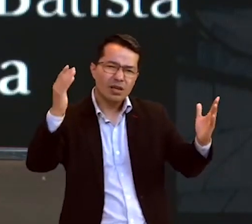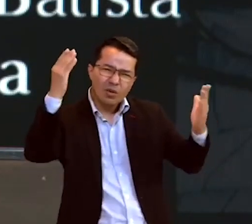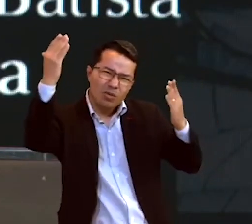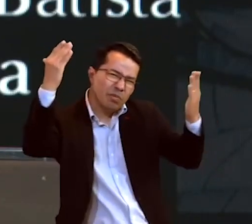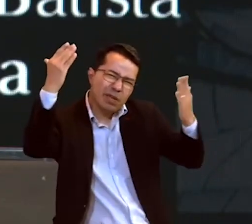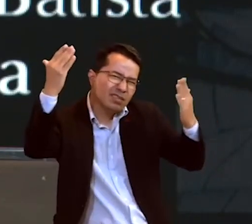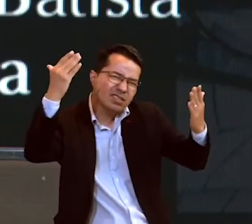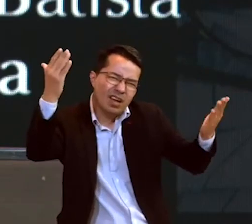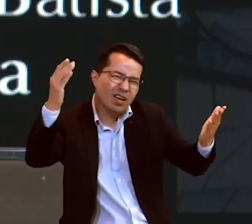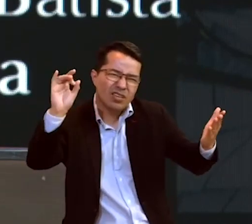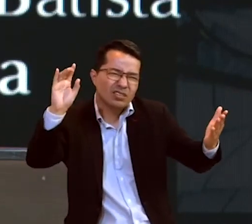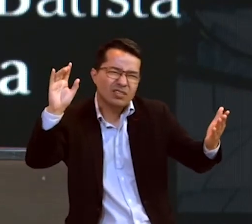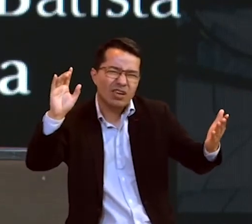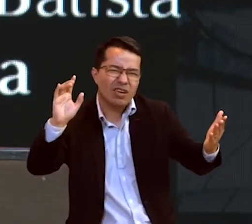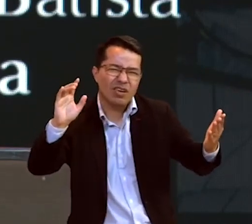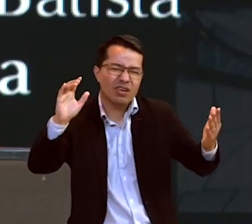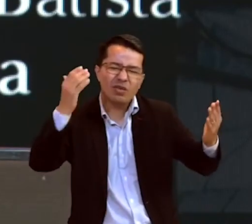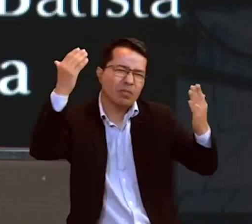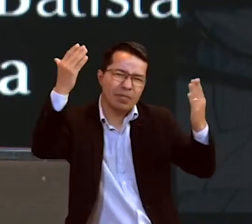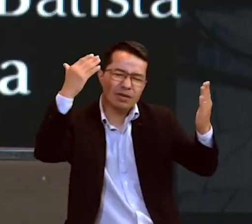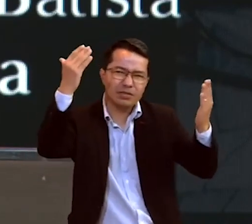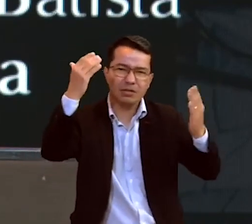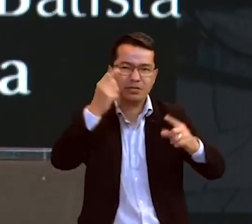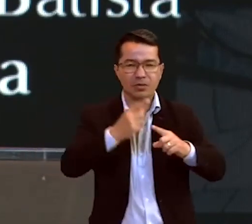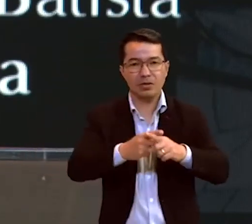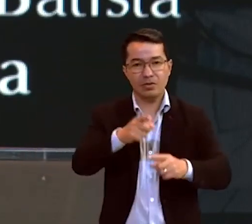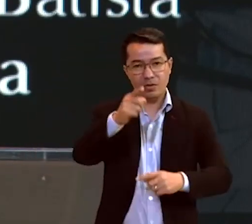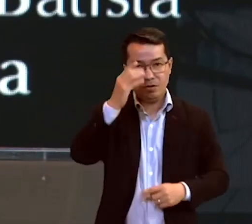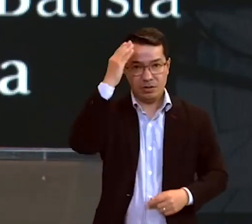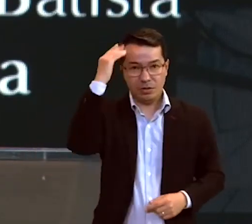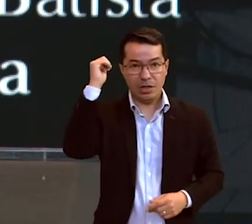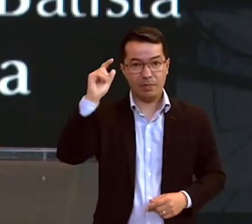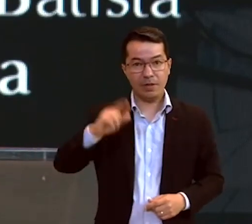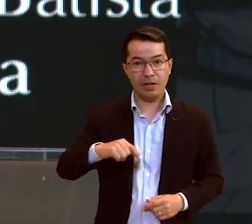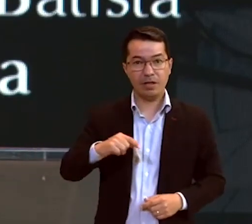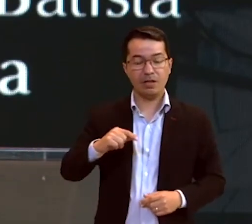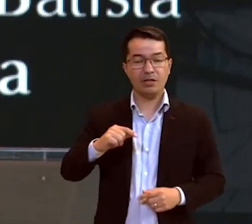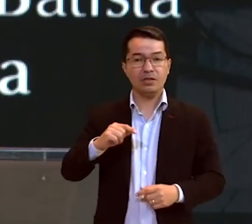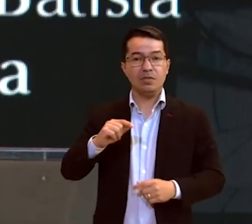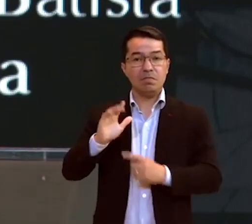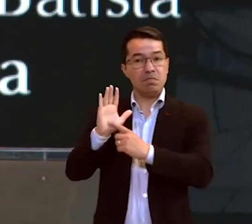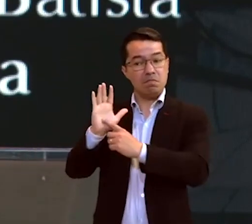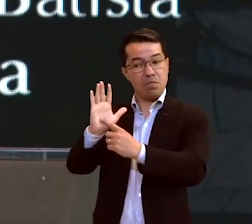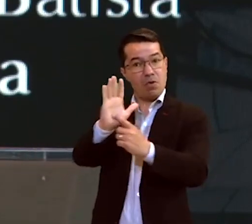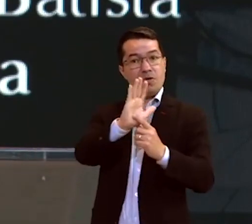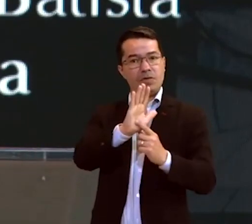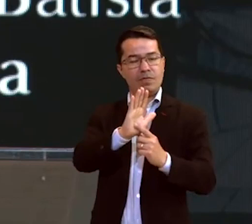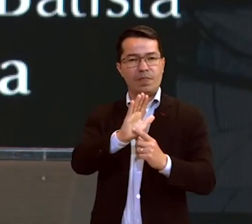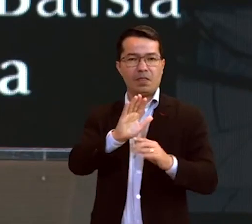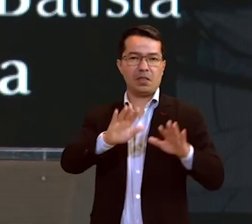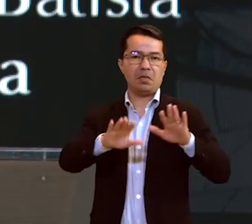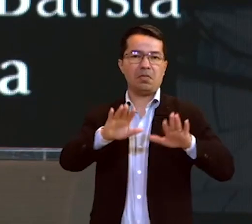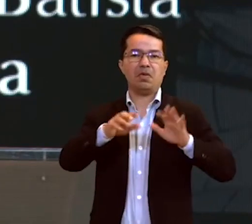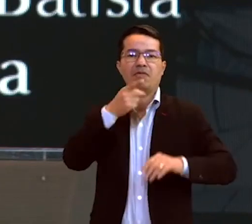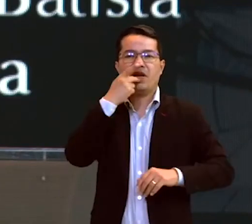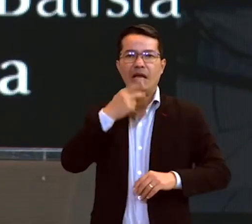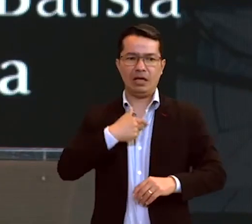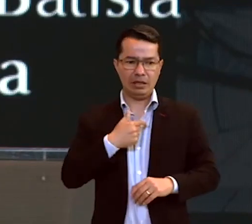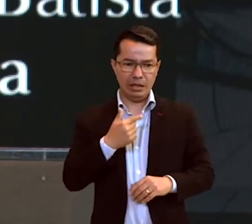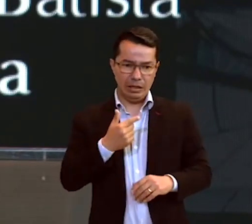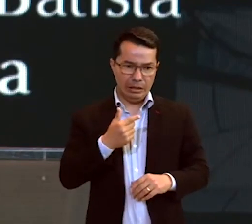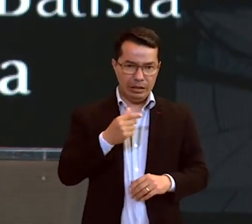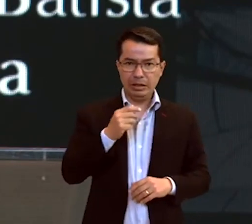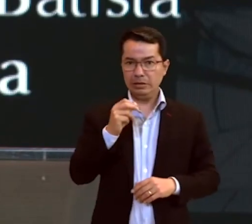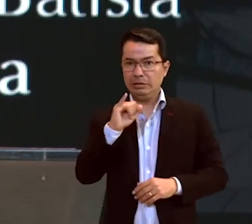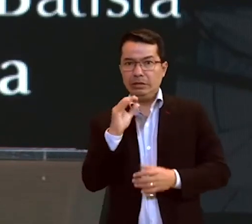um instrumento. A gente fala assim: Senhor, eu creio na tua unção, na tua graça sobre a minha vida. E se não tiver óleo, está tudo bem. Mas quando a